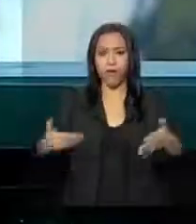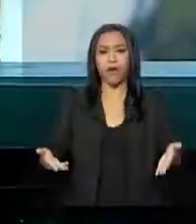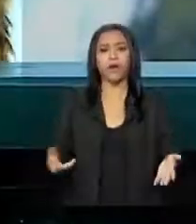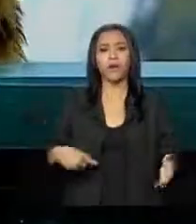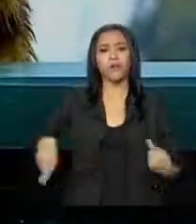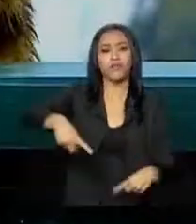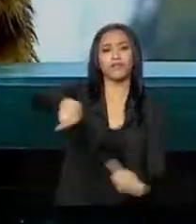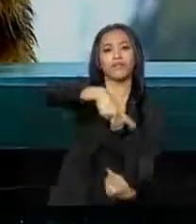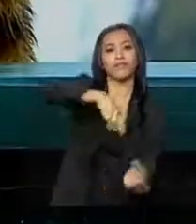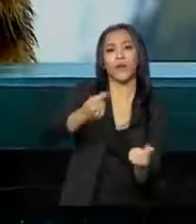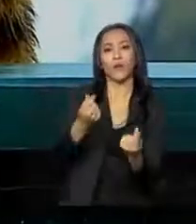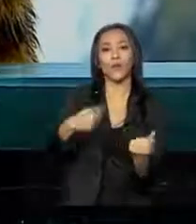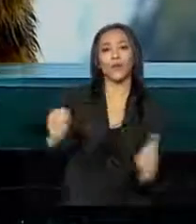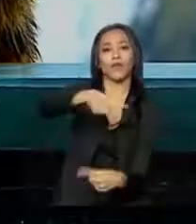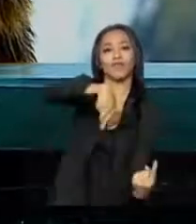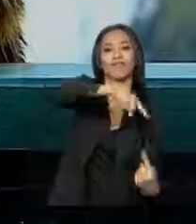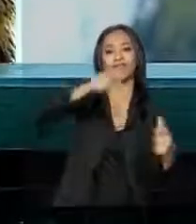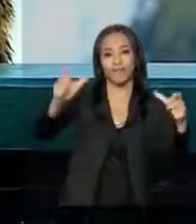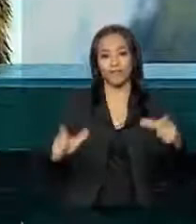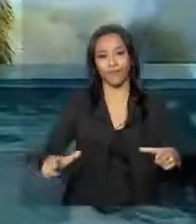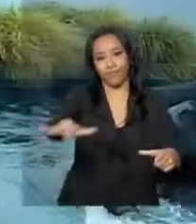Foz do Iguaçu.